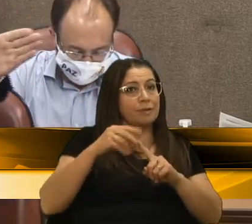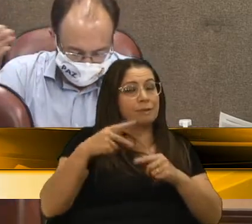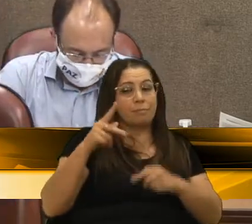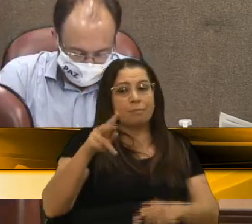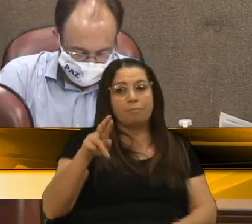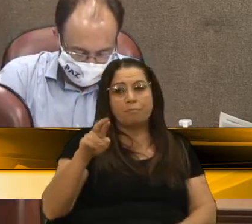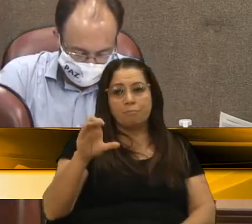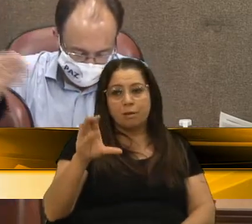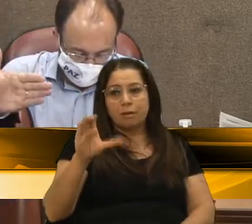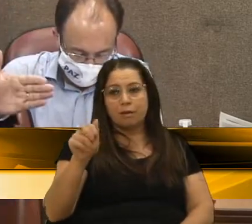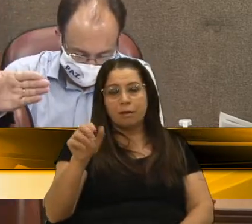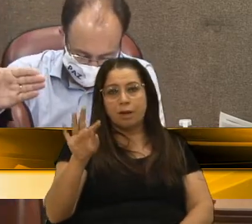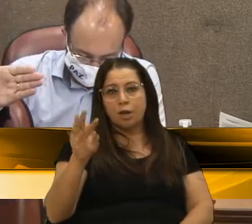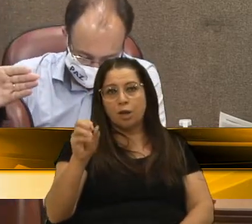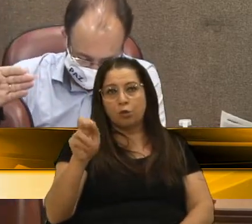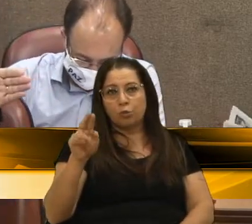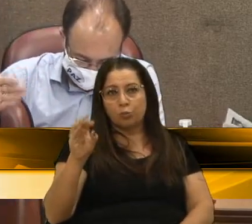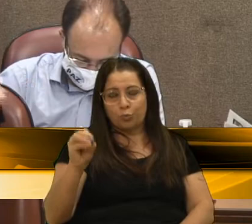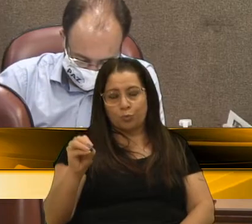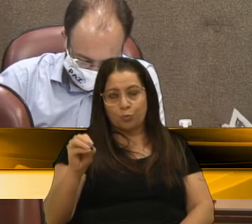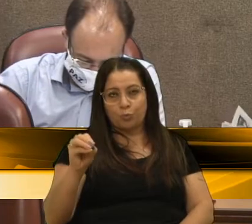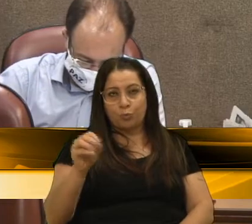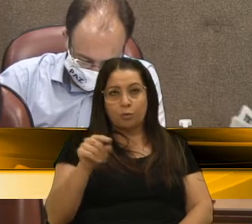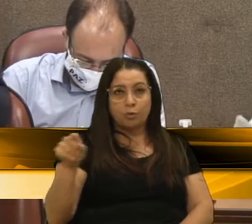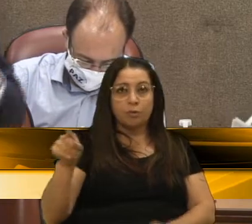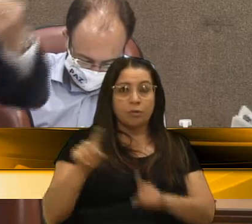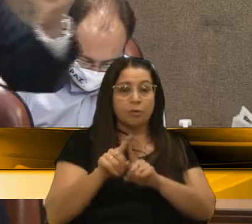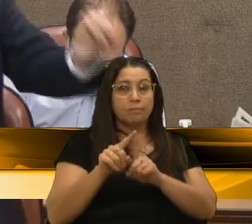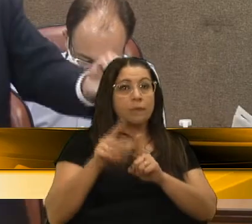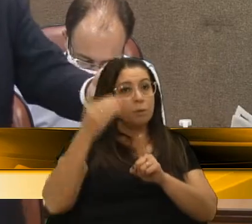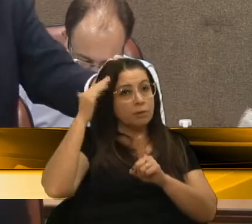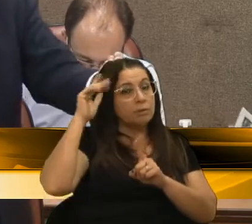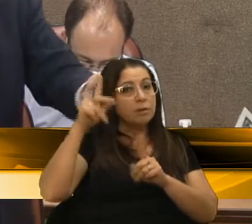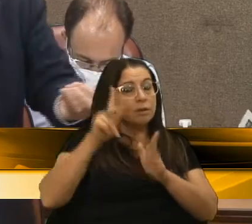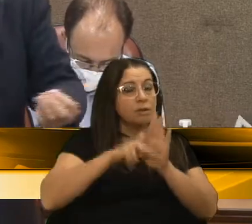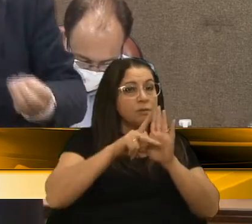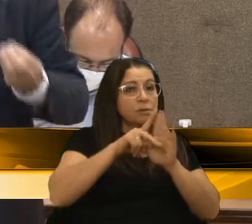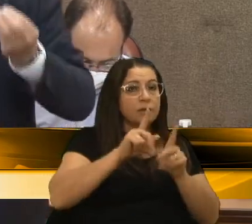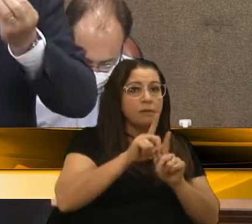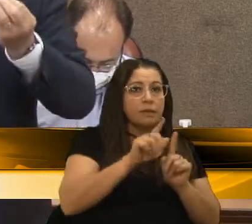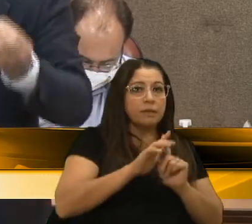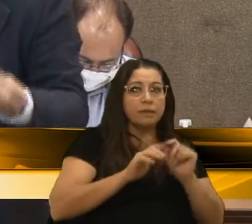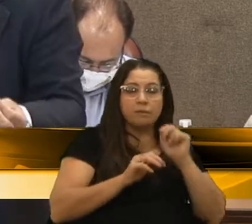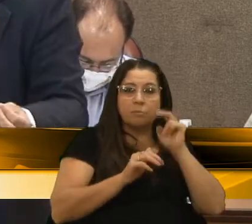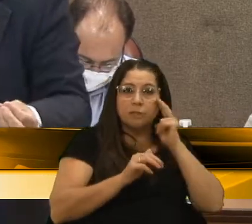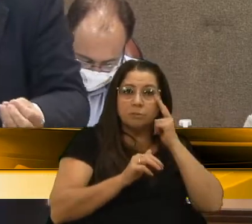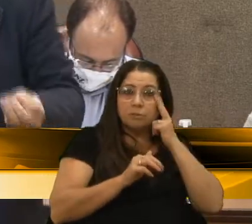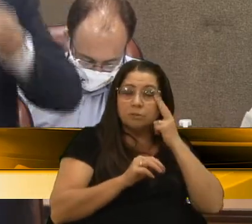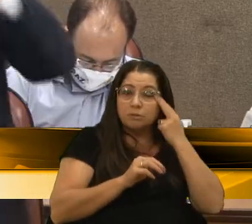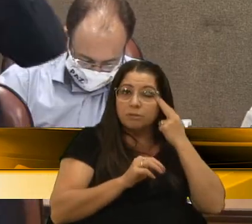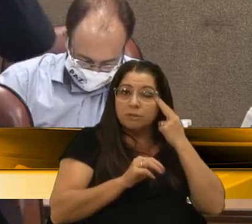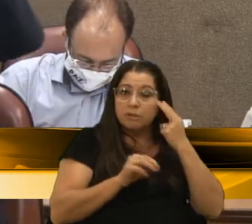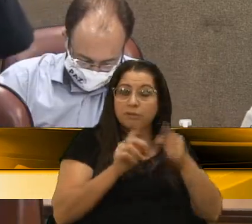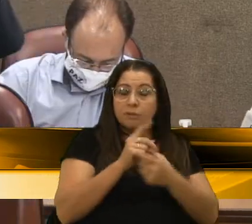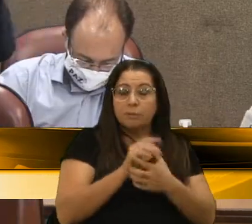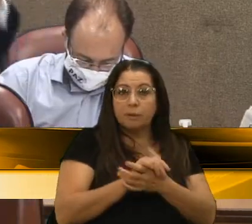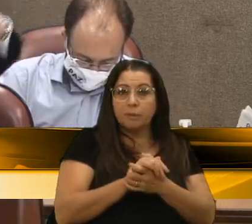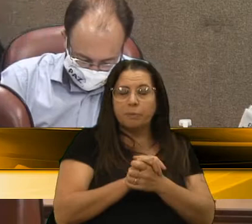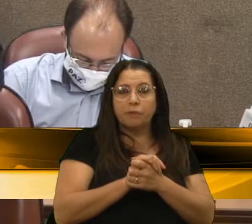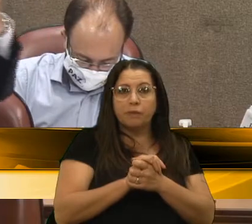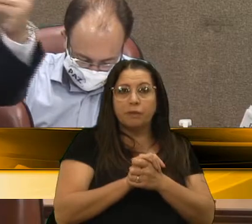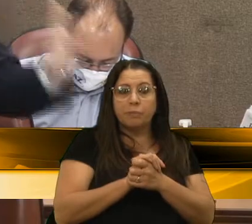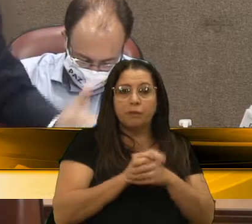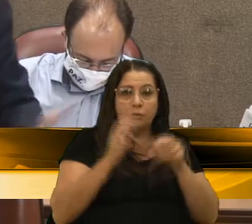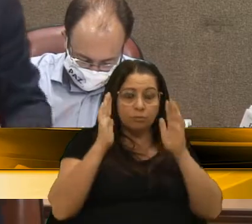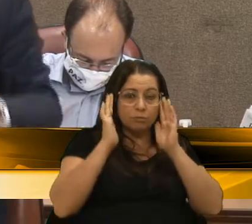a parte em conteste. E eu entendo que esse projeto, né, o próprio prefeito Cassina, do qual eu tenho